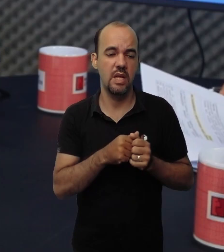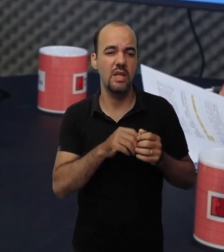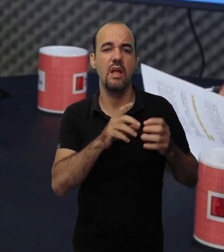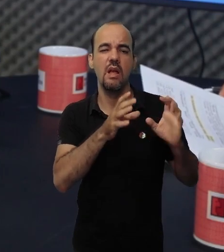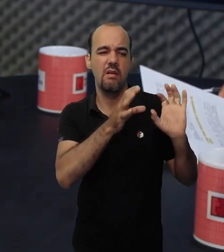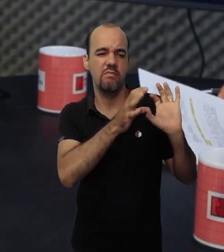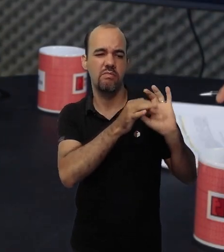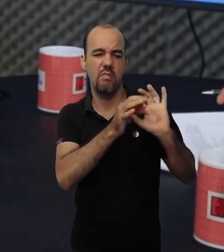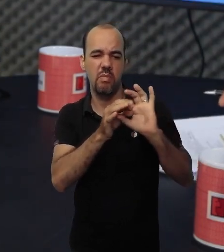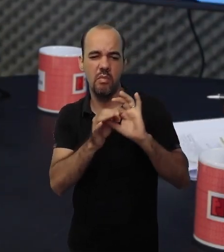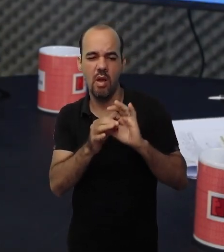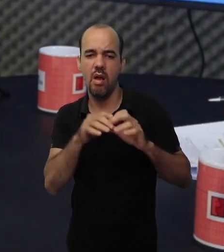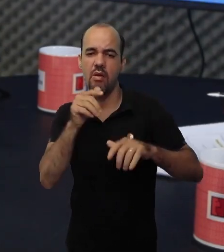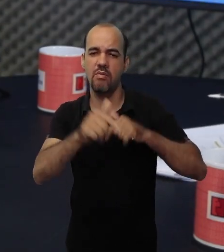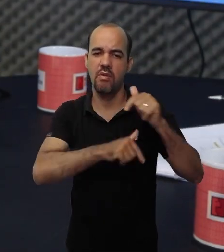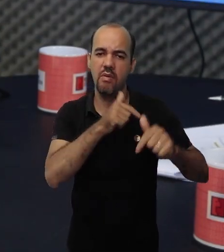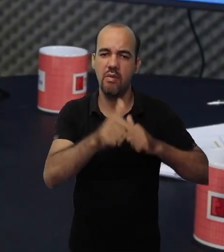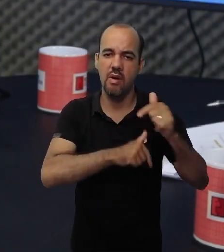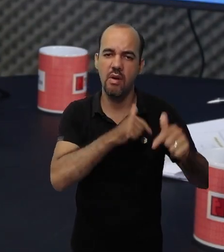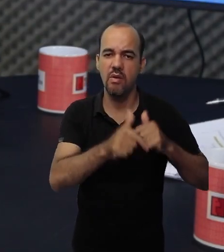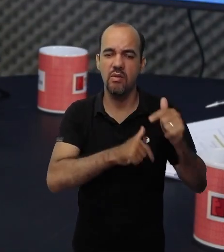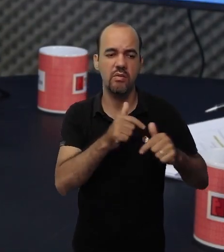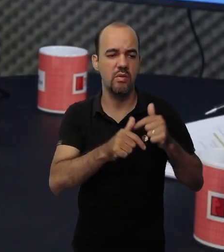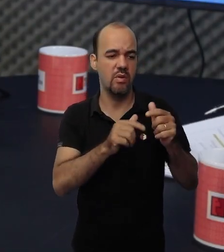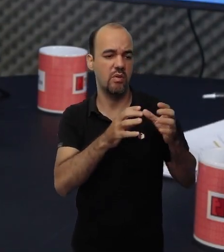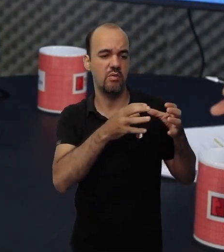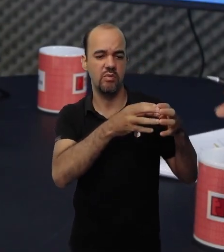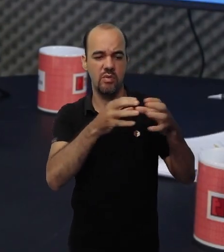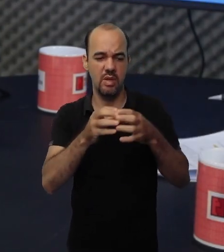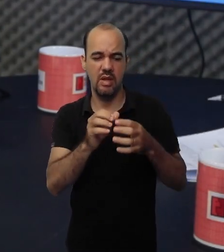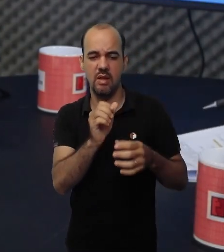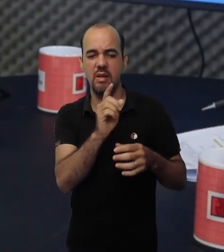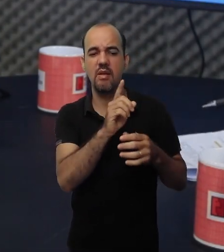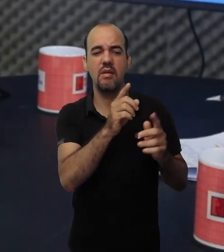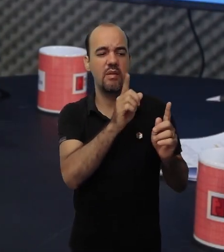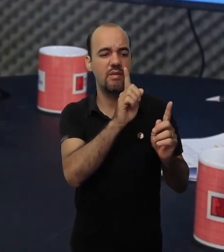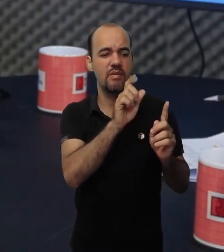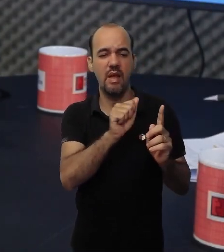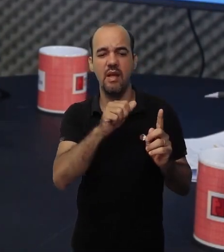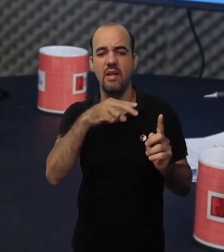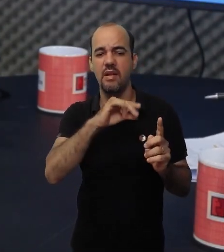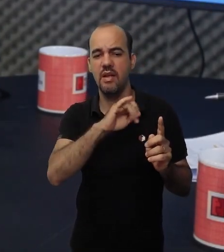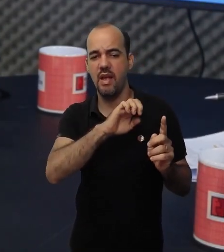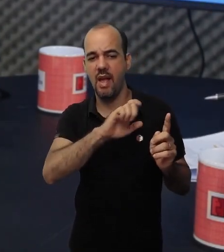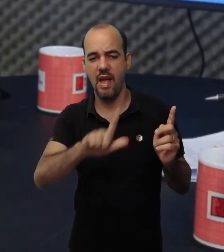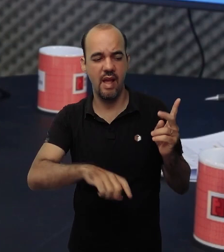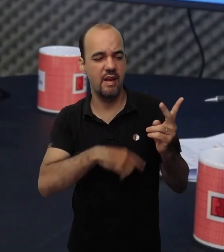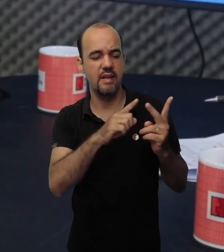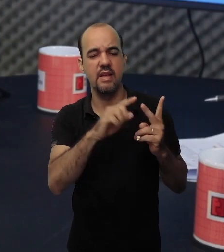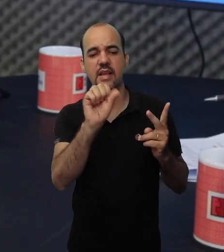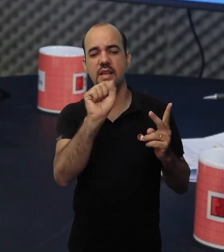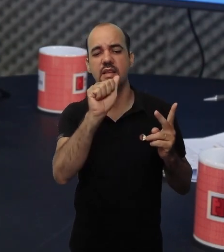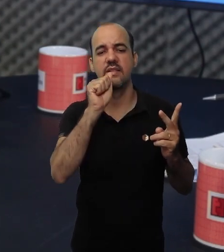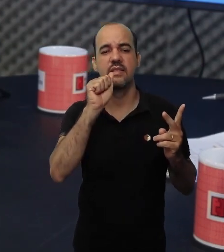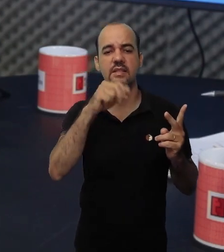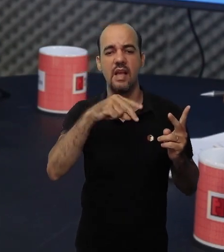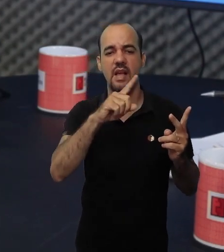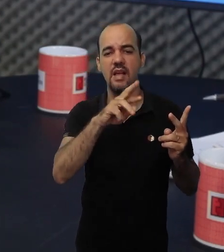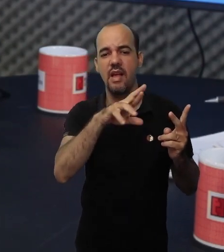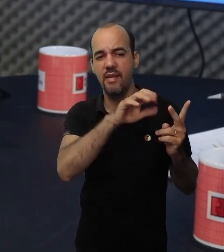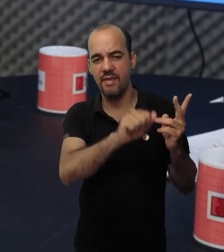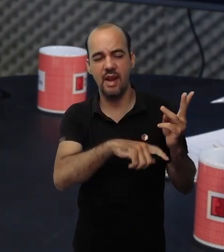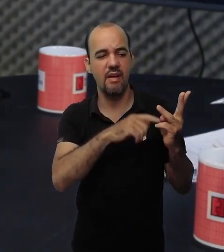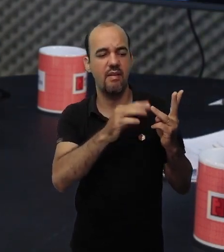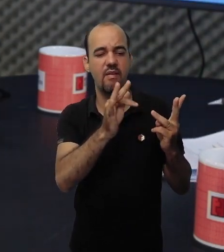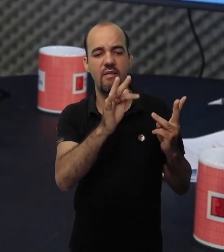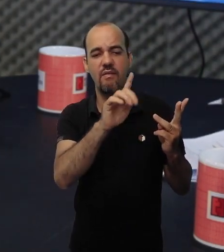as coordenações, a gente tem Romênio, tem o Anderson, tem Daniele, tem tantos outros, tem Sandra, tem Flávia, tem